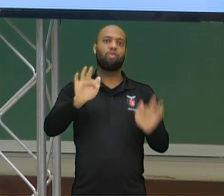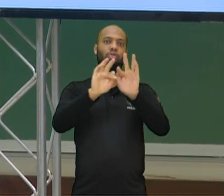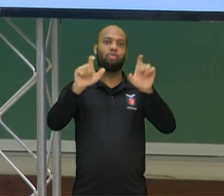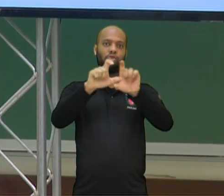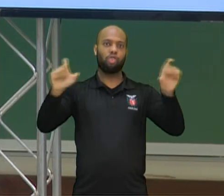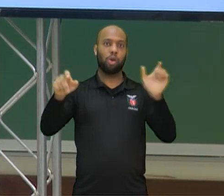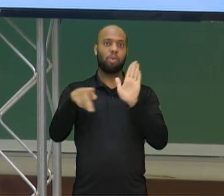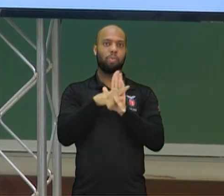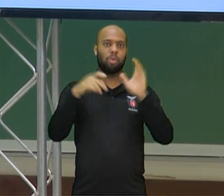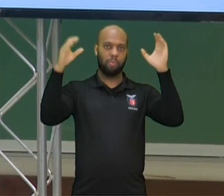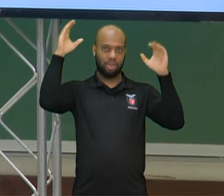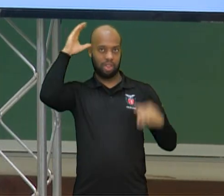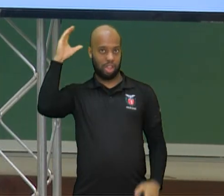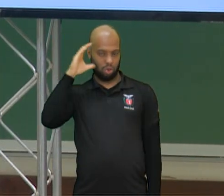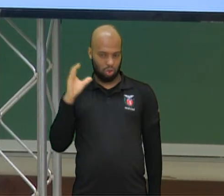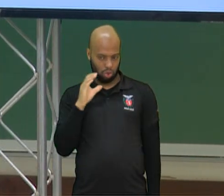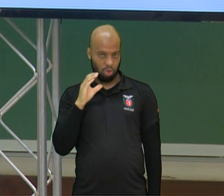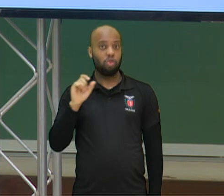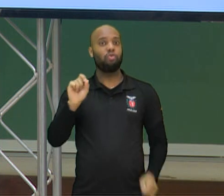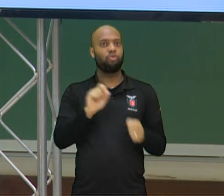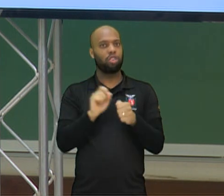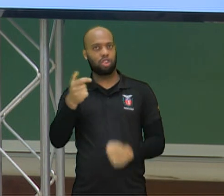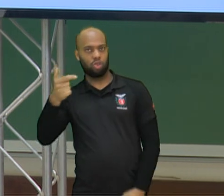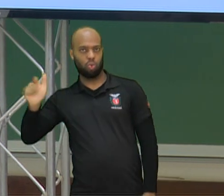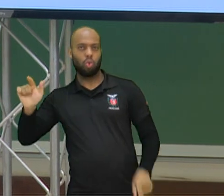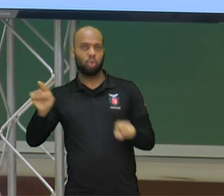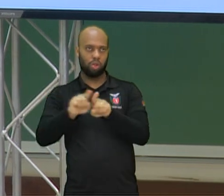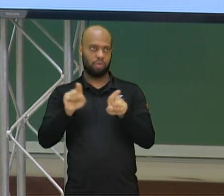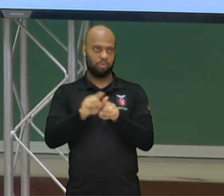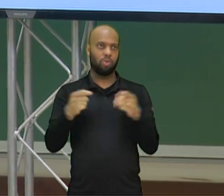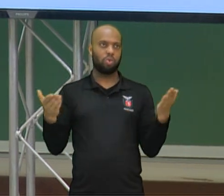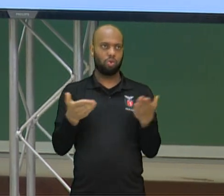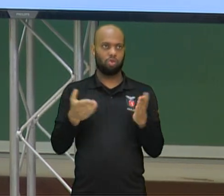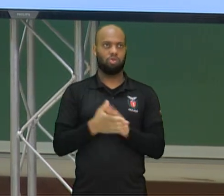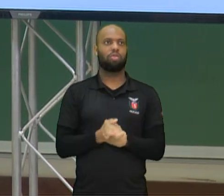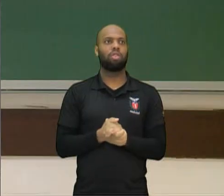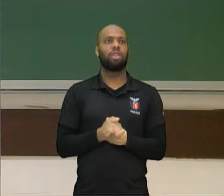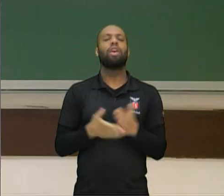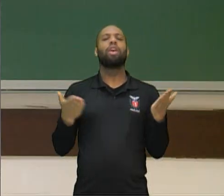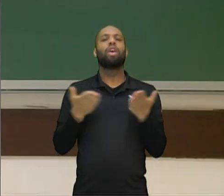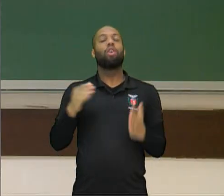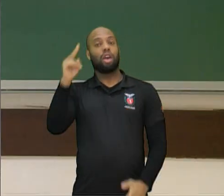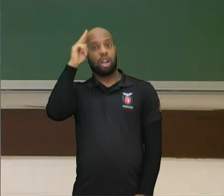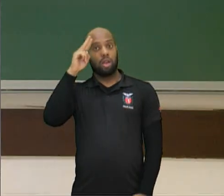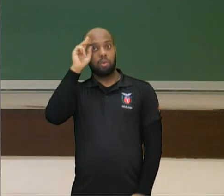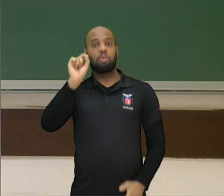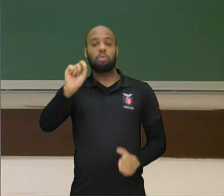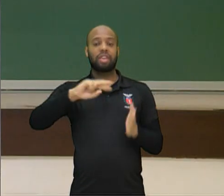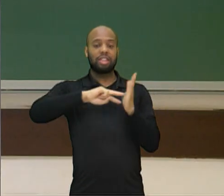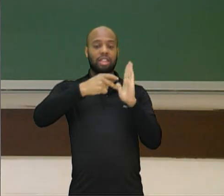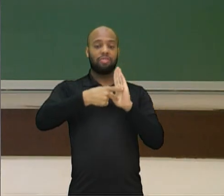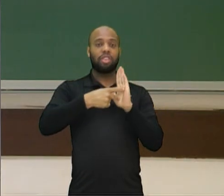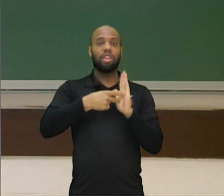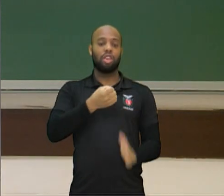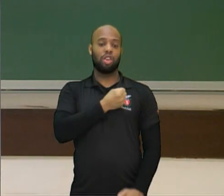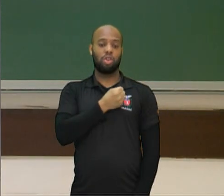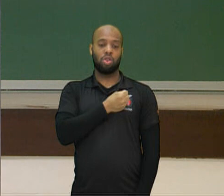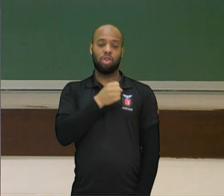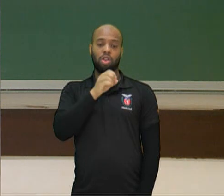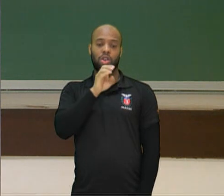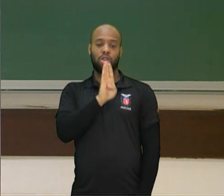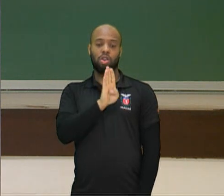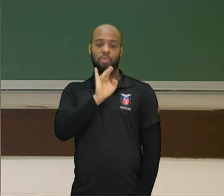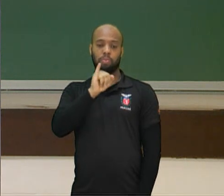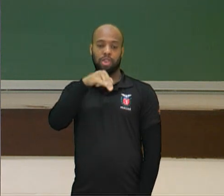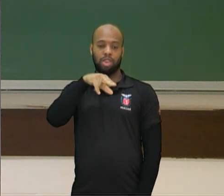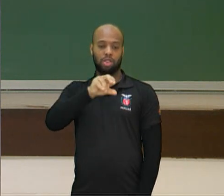e vamos fazer mais algumas. Então, vamos relembrar primeiro o que são números binomiais. O